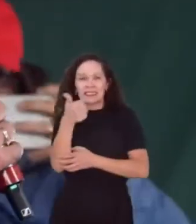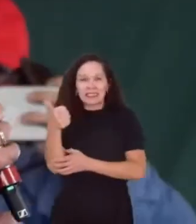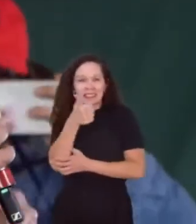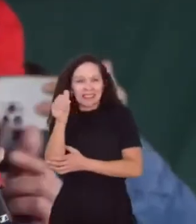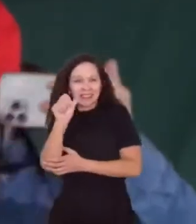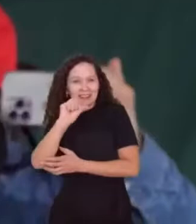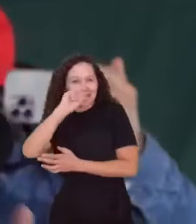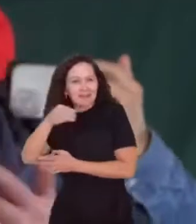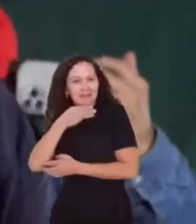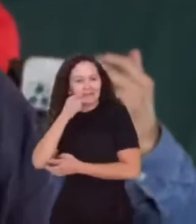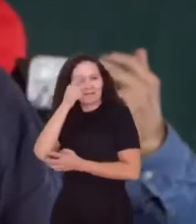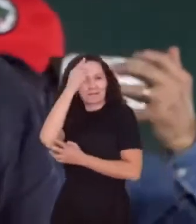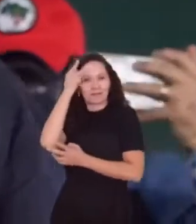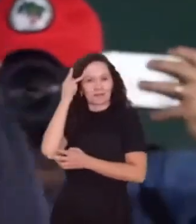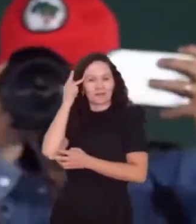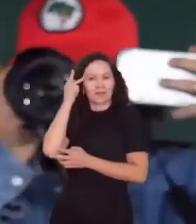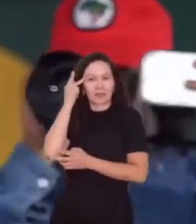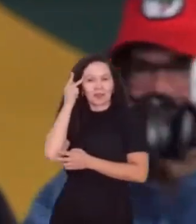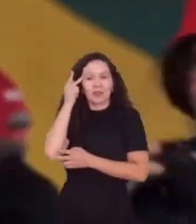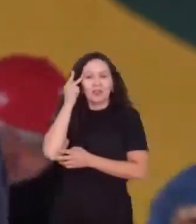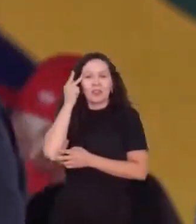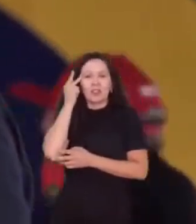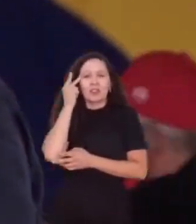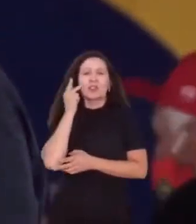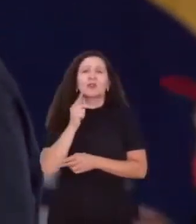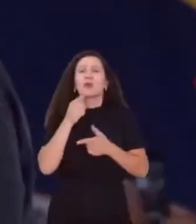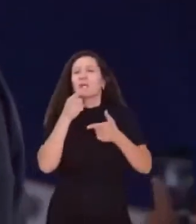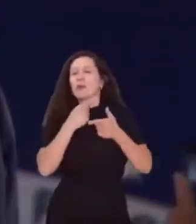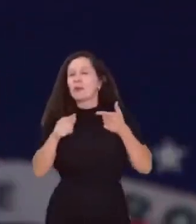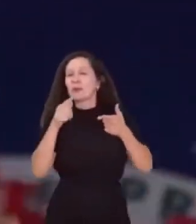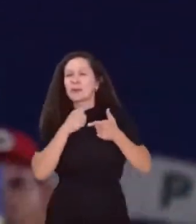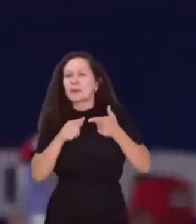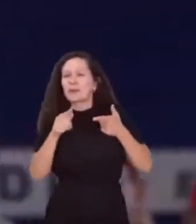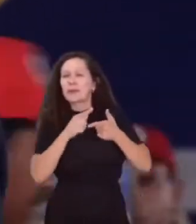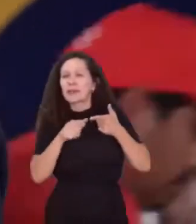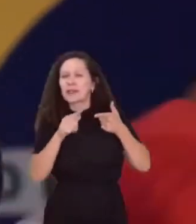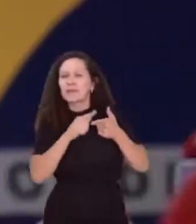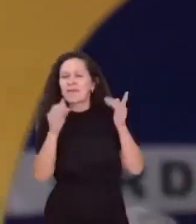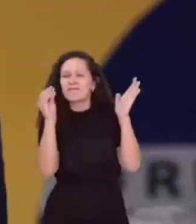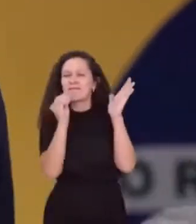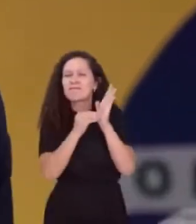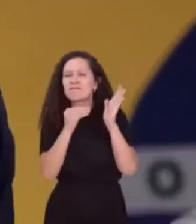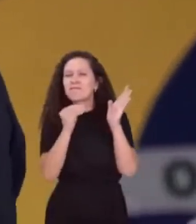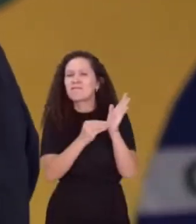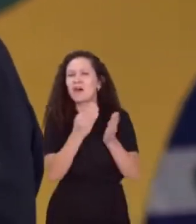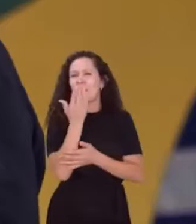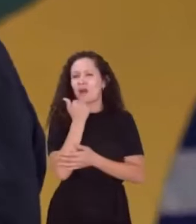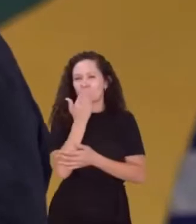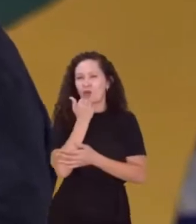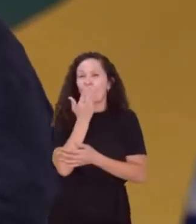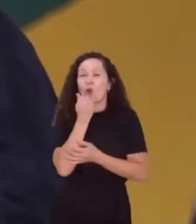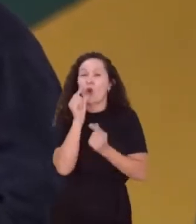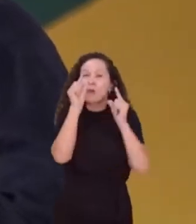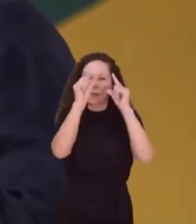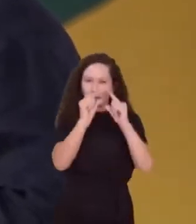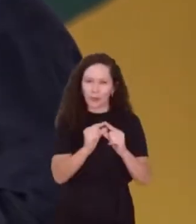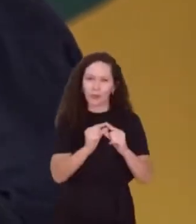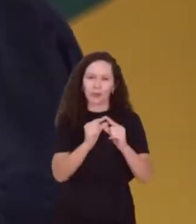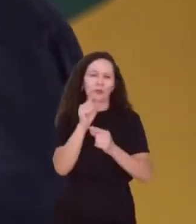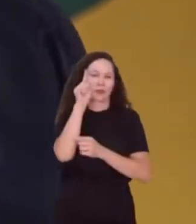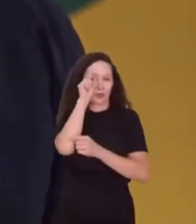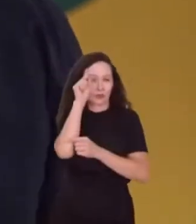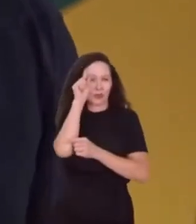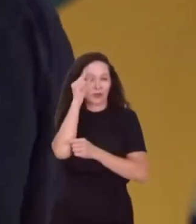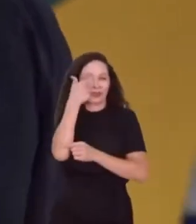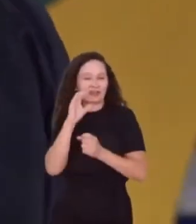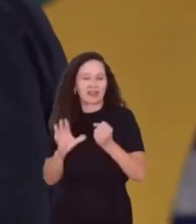estão com um problema de insuficiência na sua necessidade de segurança alimentar. E